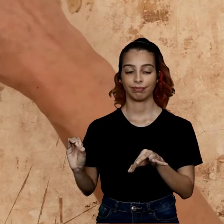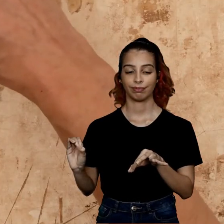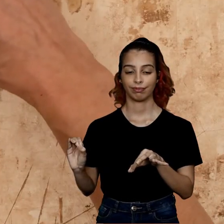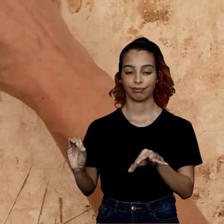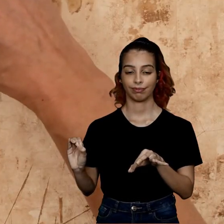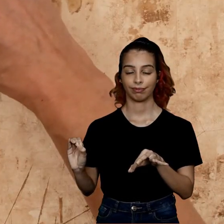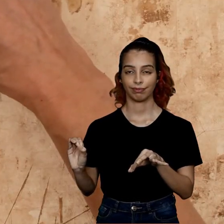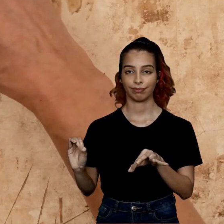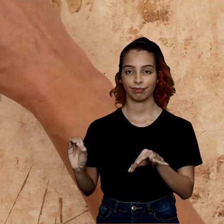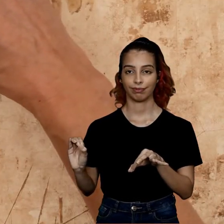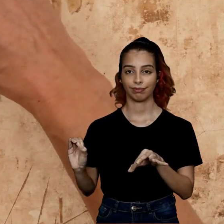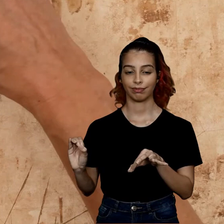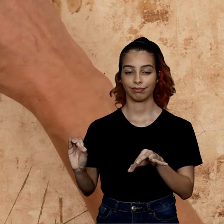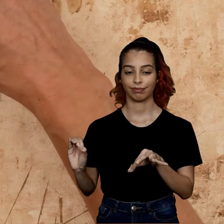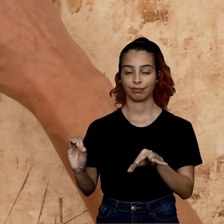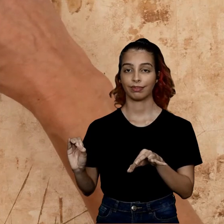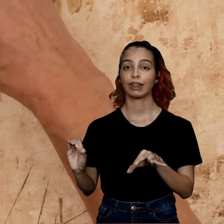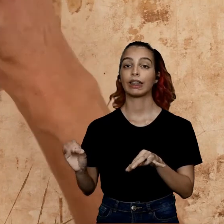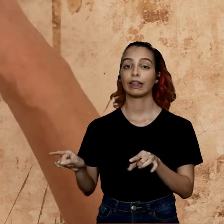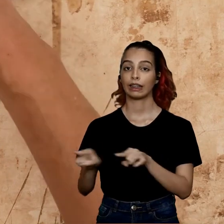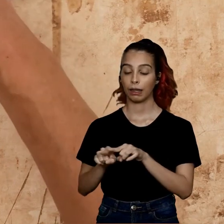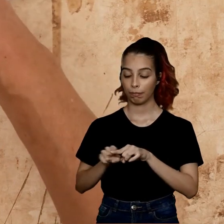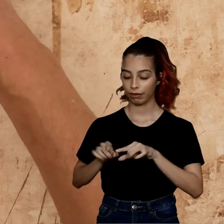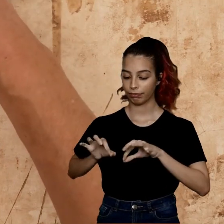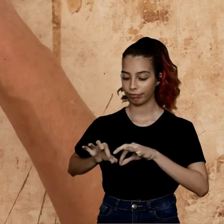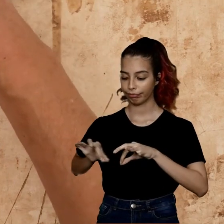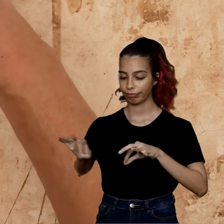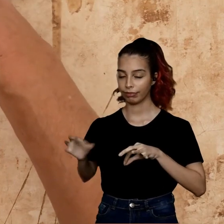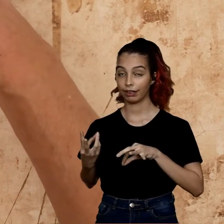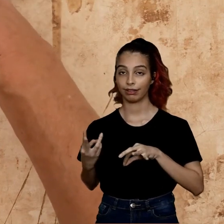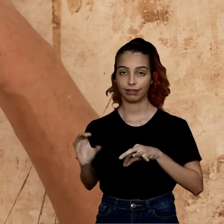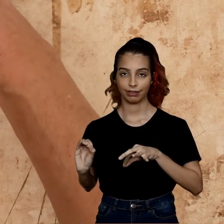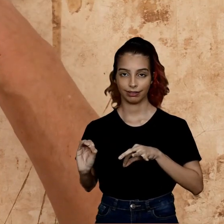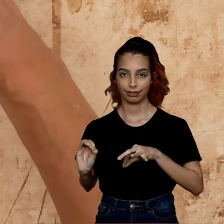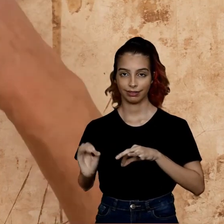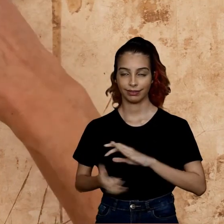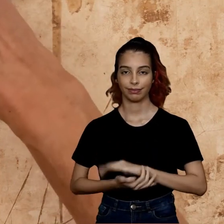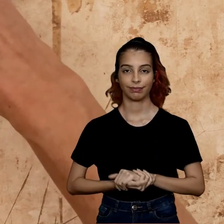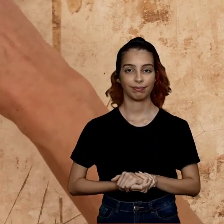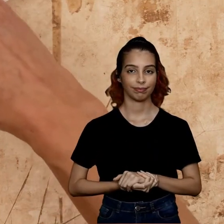e um comprimento de 30.